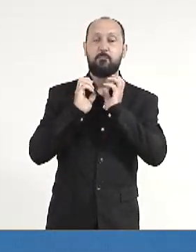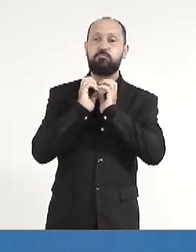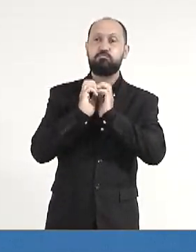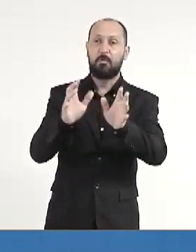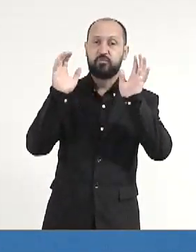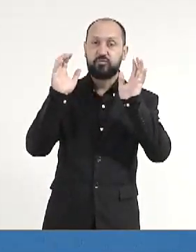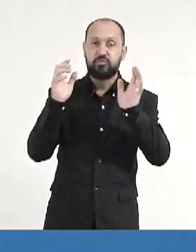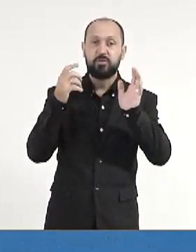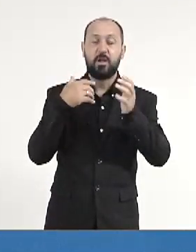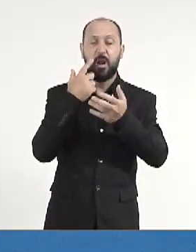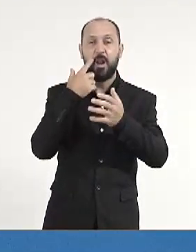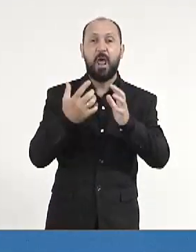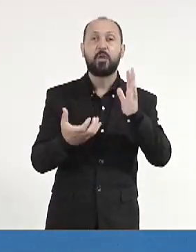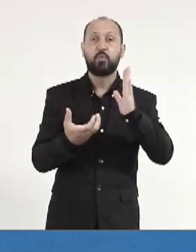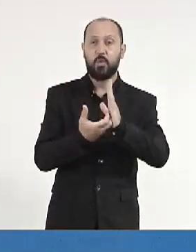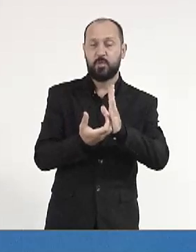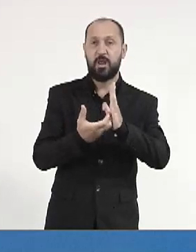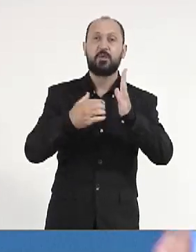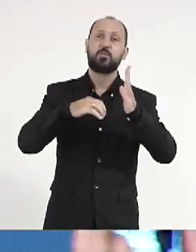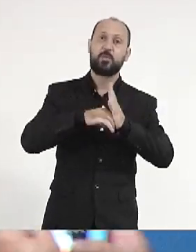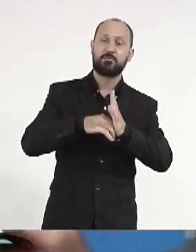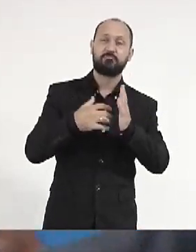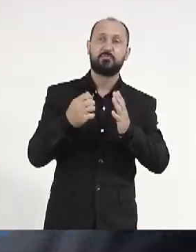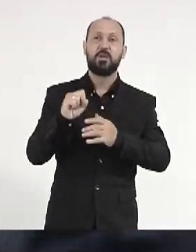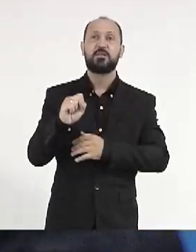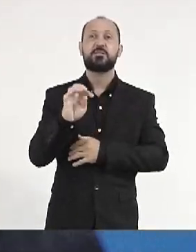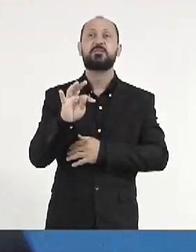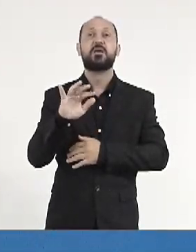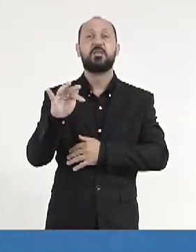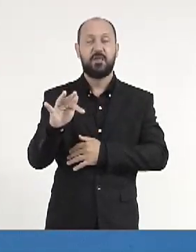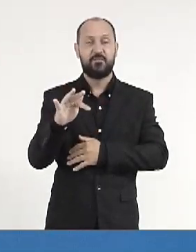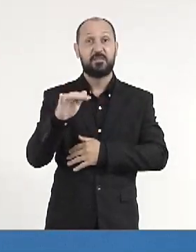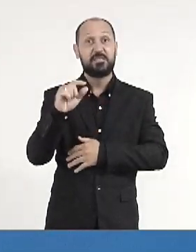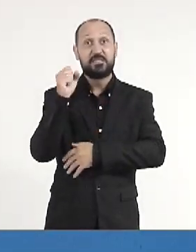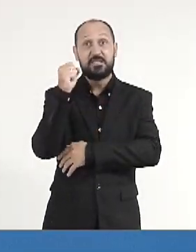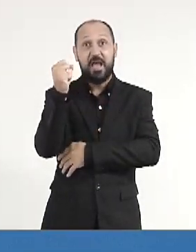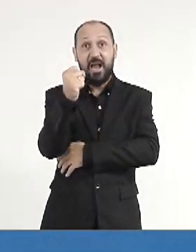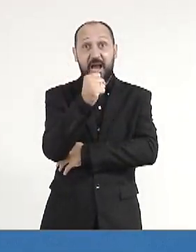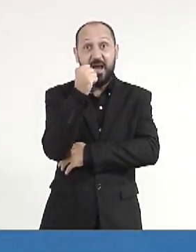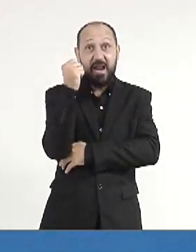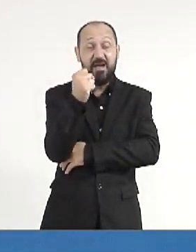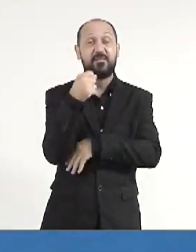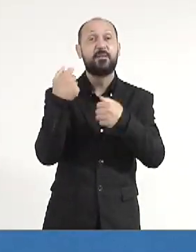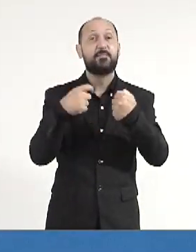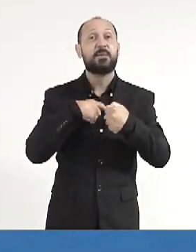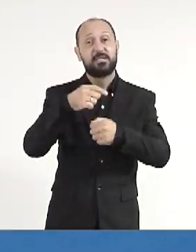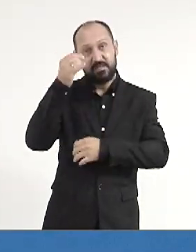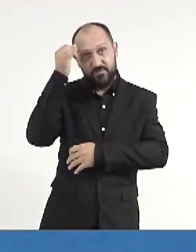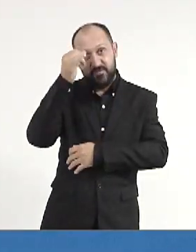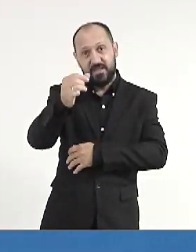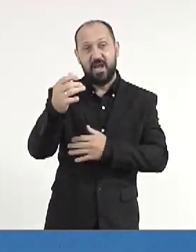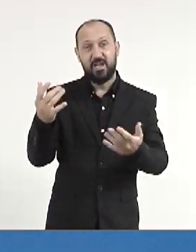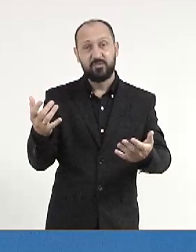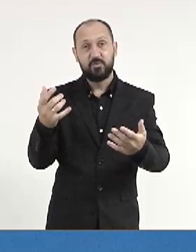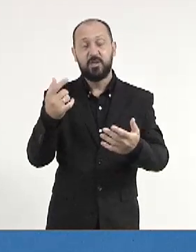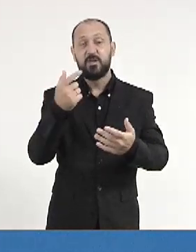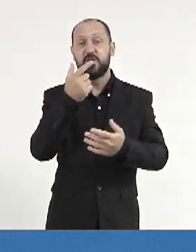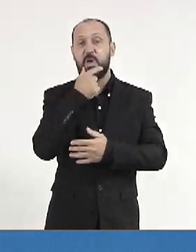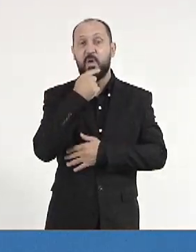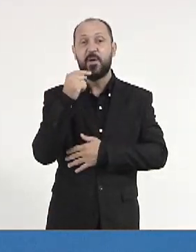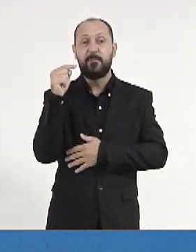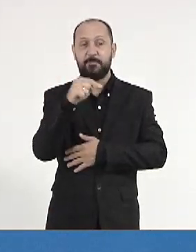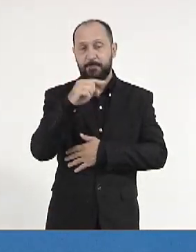bomba no Congresso Nacional, no STF. Isso é muito grave, isso tem que ser combatido. Esse